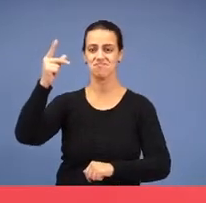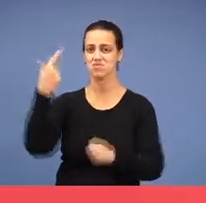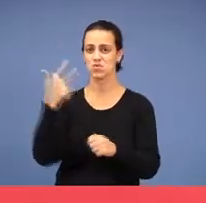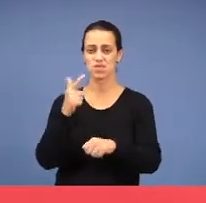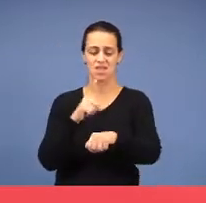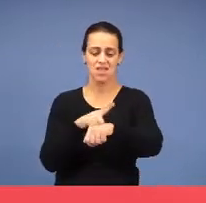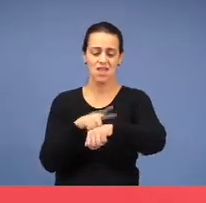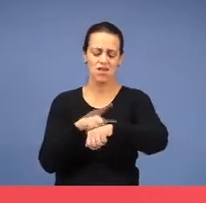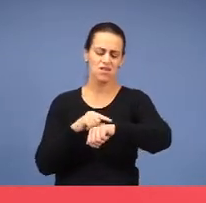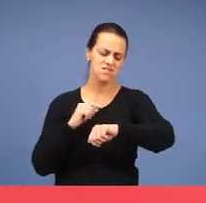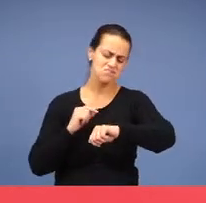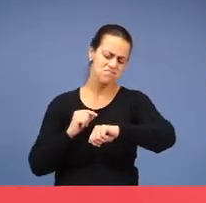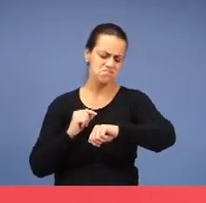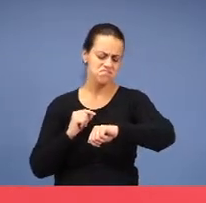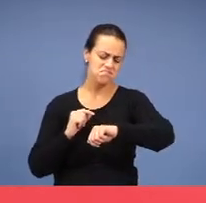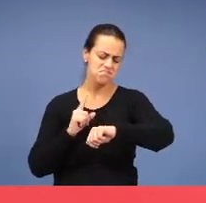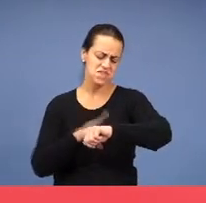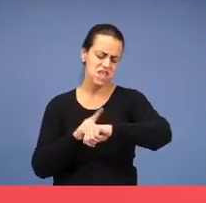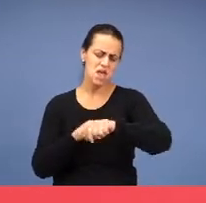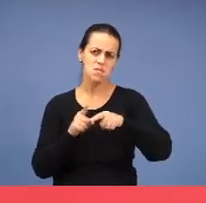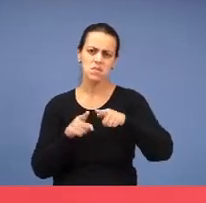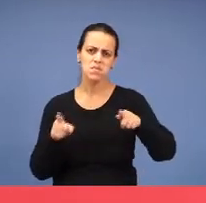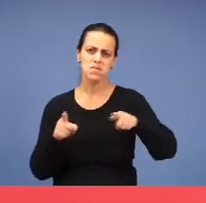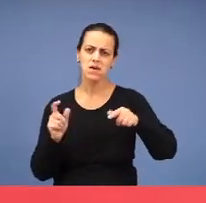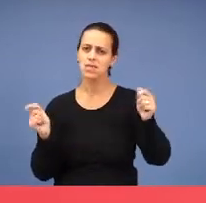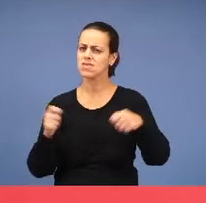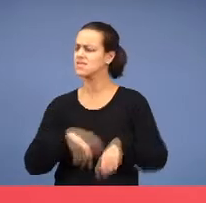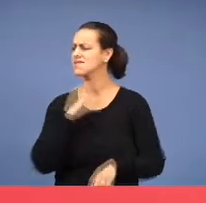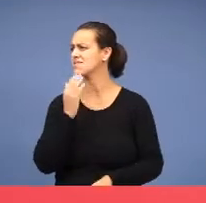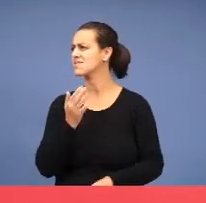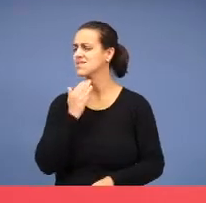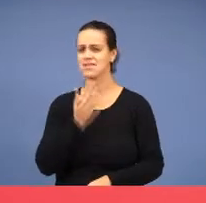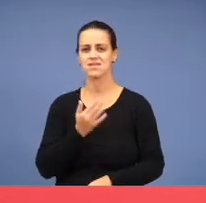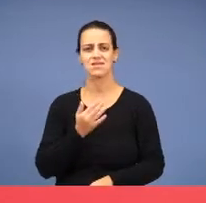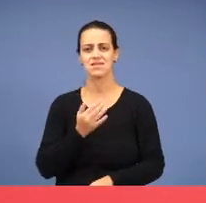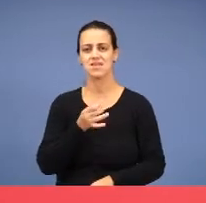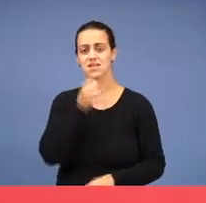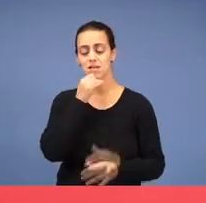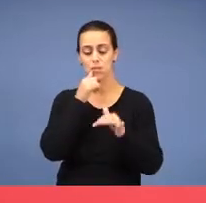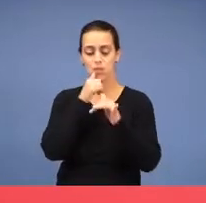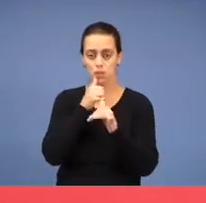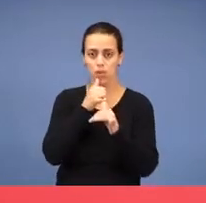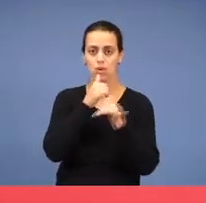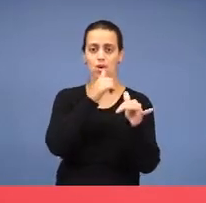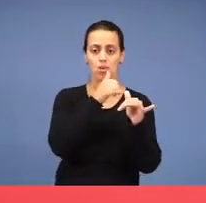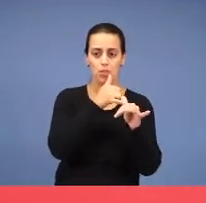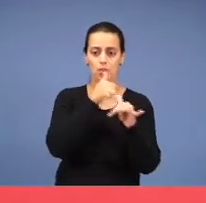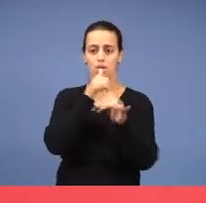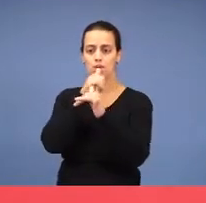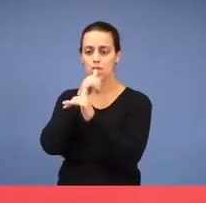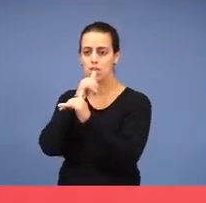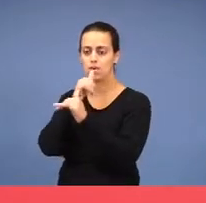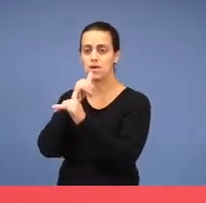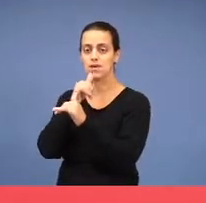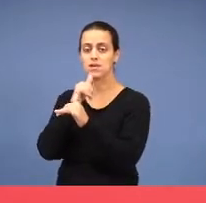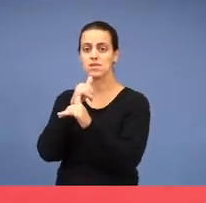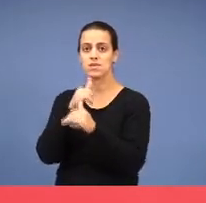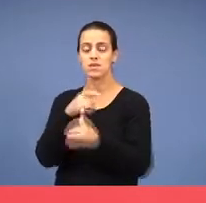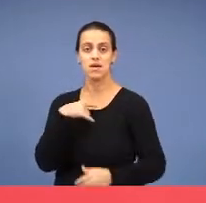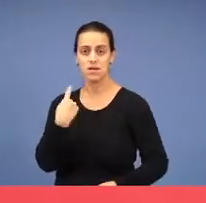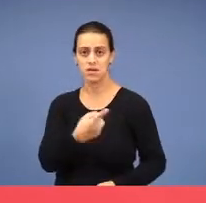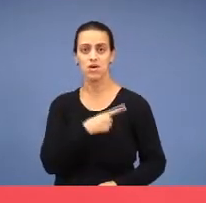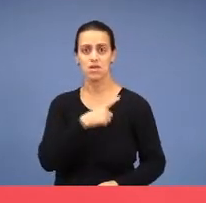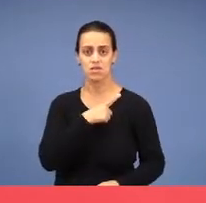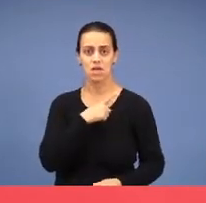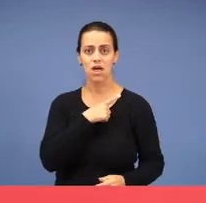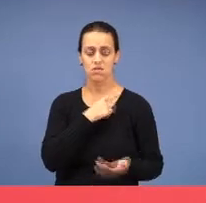medida. Então, quando diz assim, trombeta A, trombeta B, trombeta... Nós, para nós, ela tem a